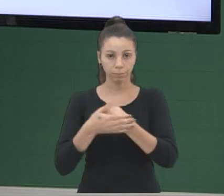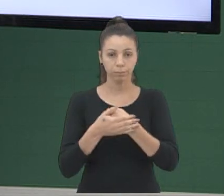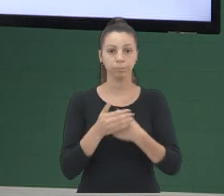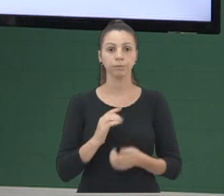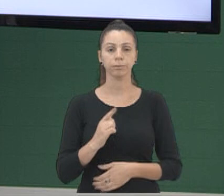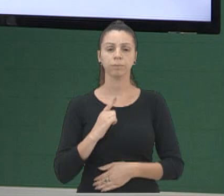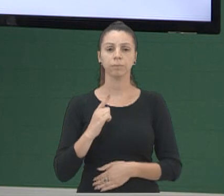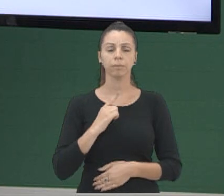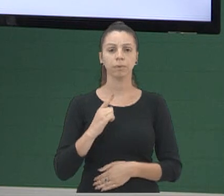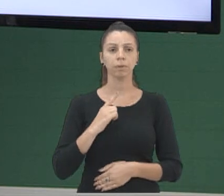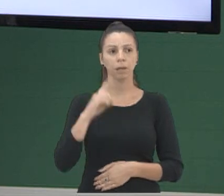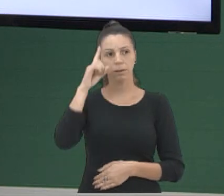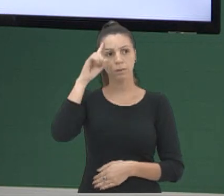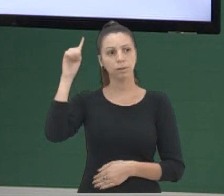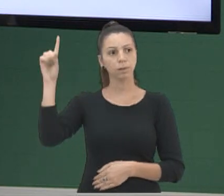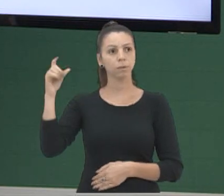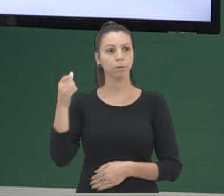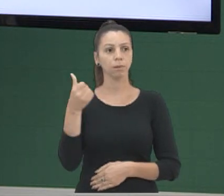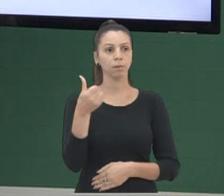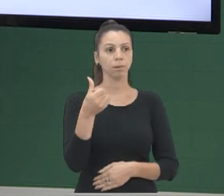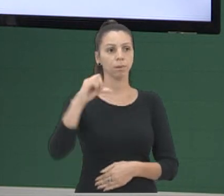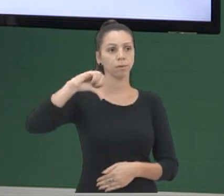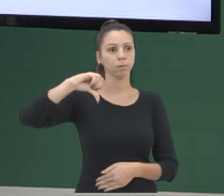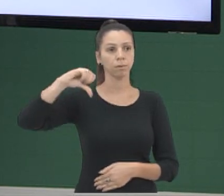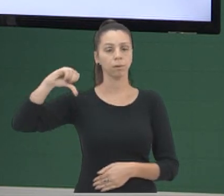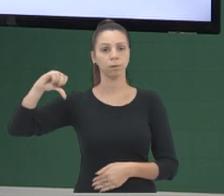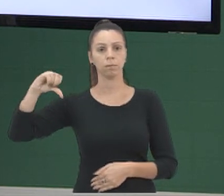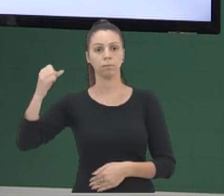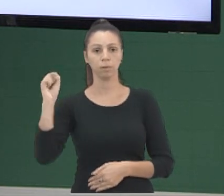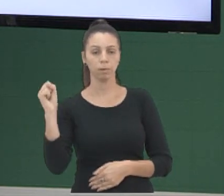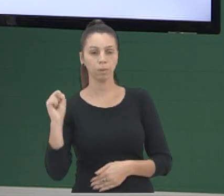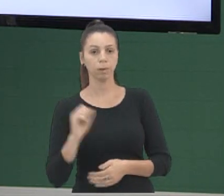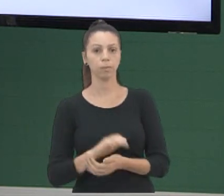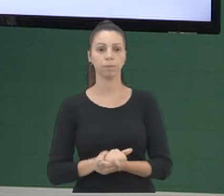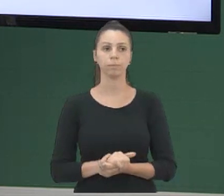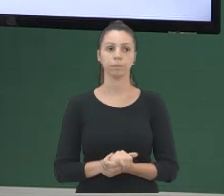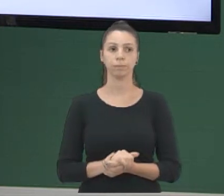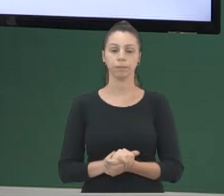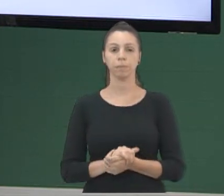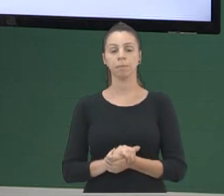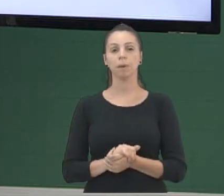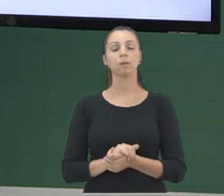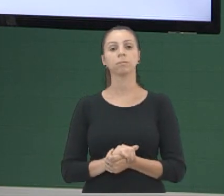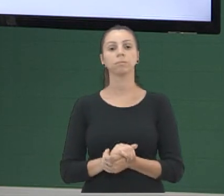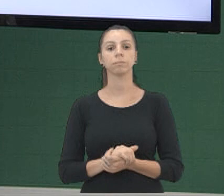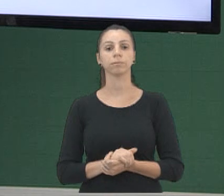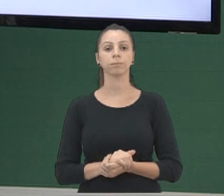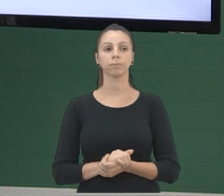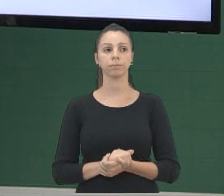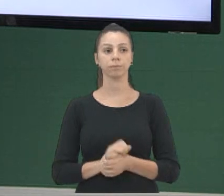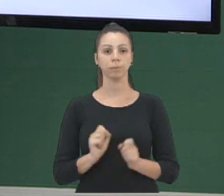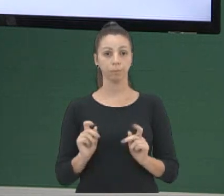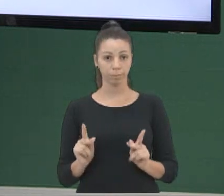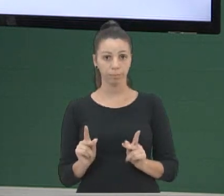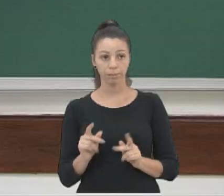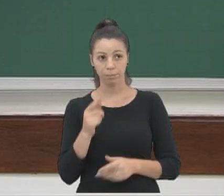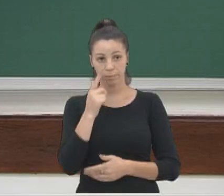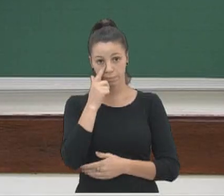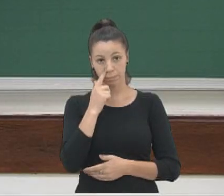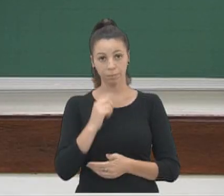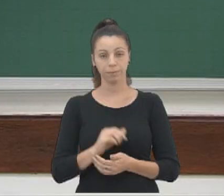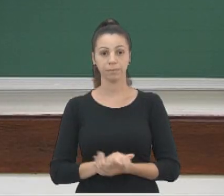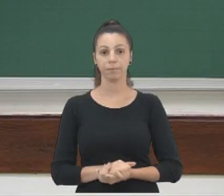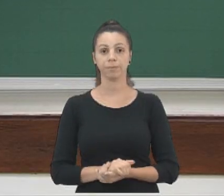gente tem a data de 1998, mas ele foi escrito por volta de 1970, 75, certo? Vamos